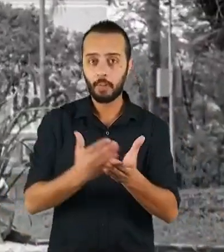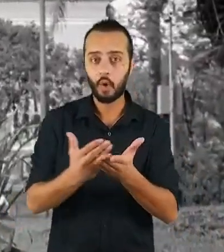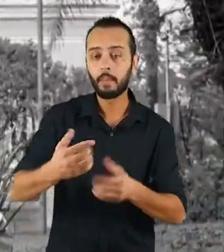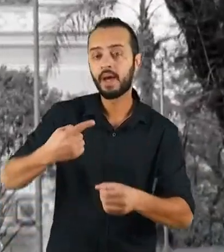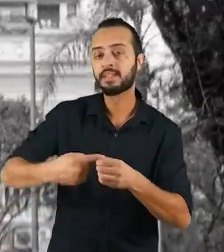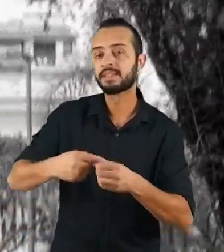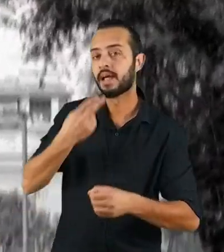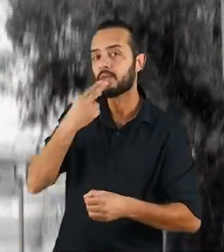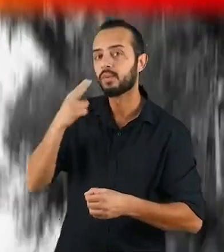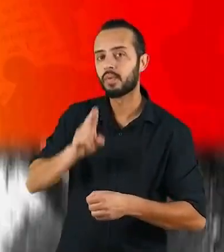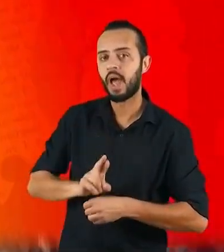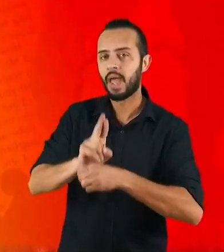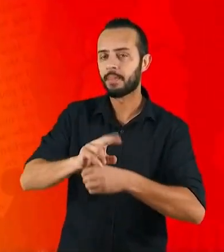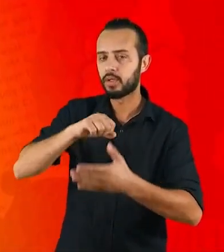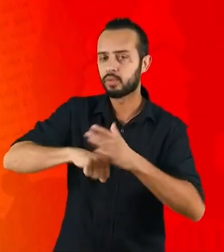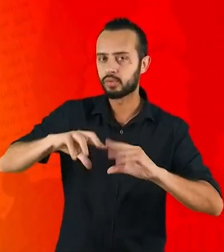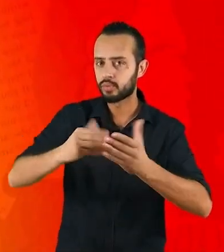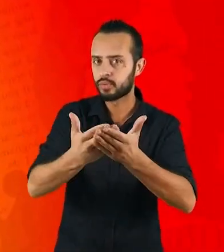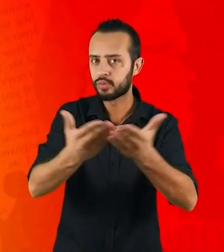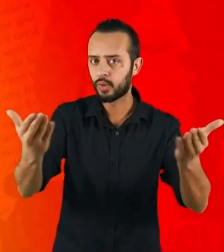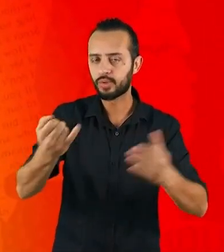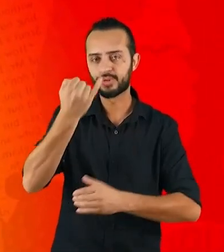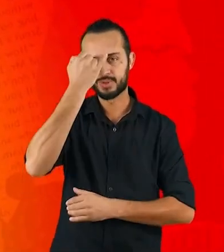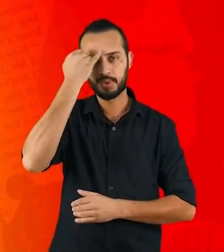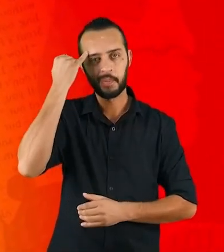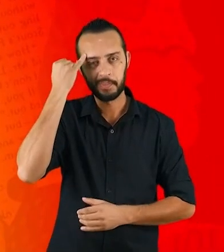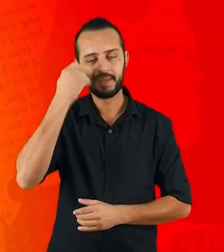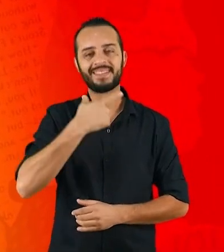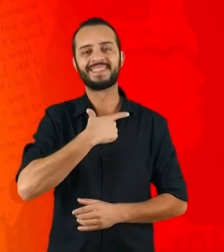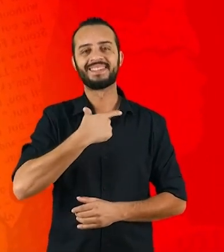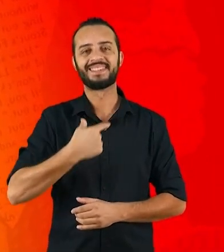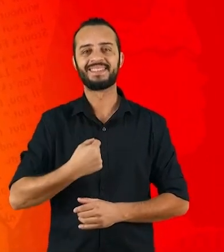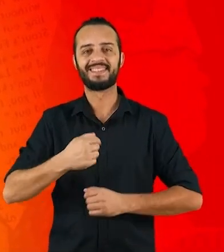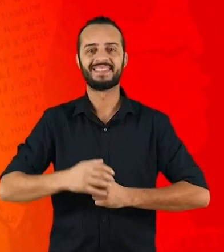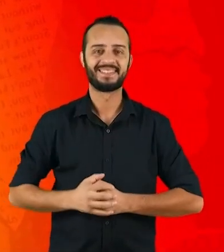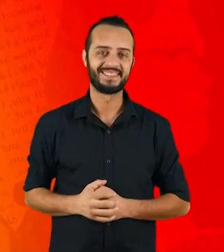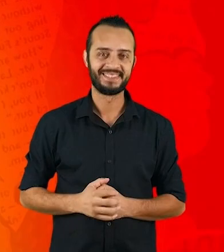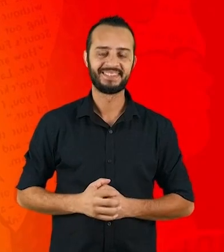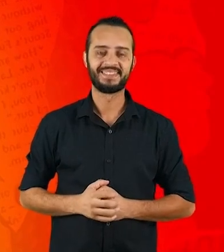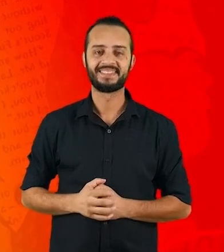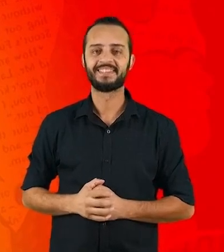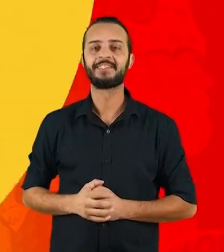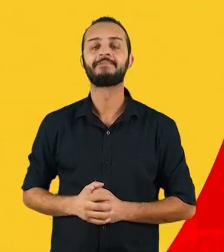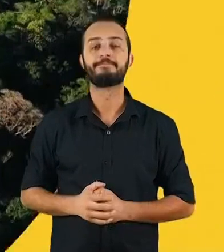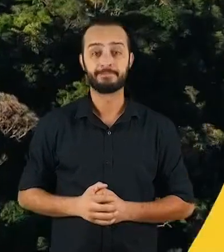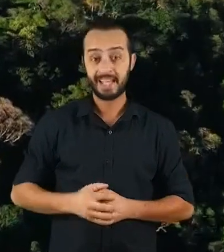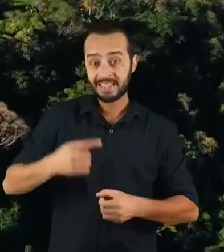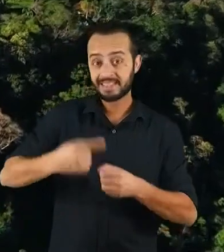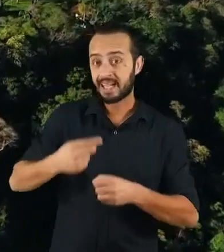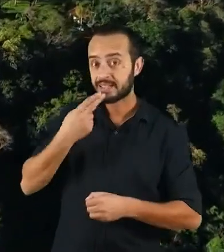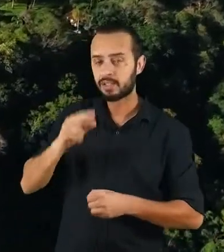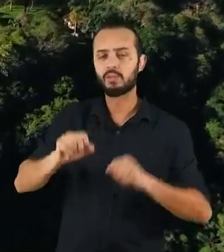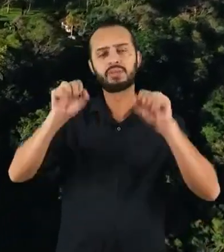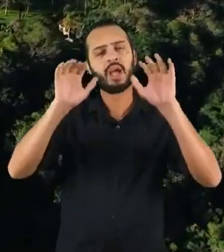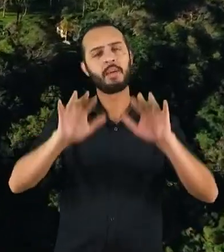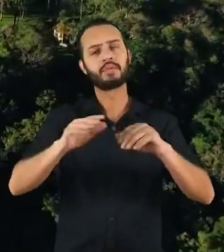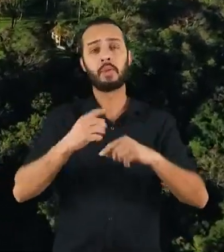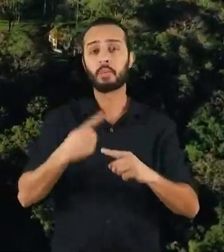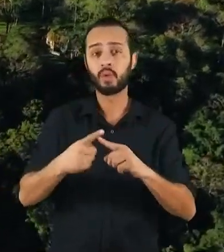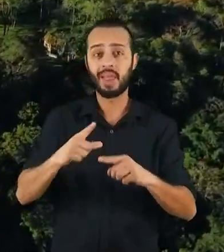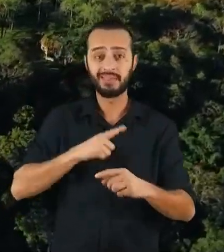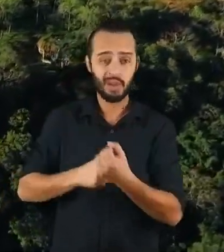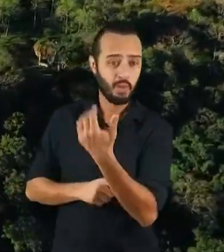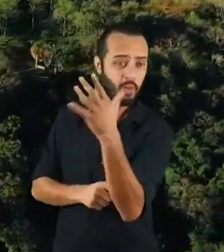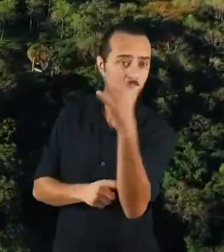Começa agora o programa Santa Cruz de todas as vozes. João Pedro e Marta Nunes. Santa Cruz é abençoada por